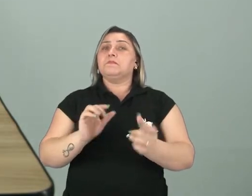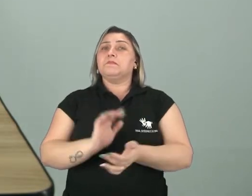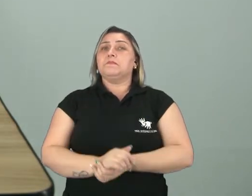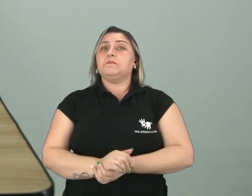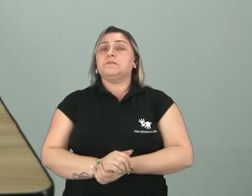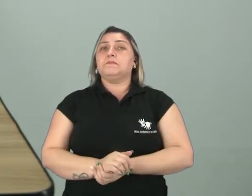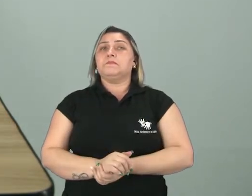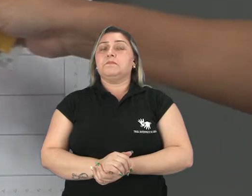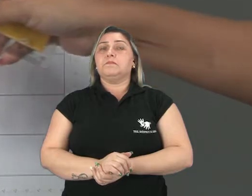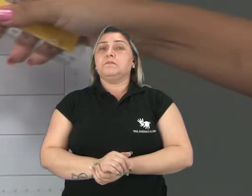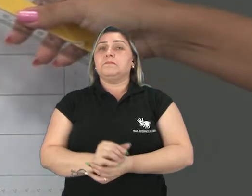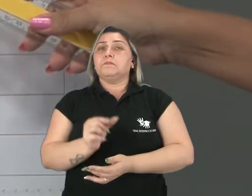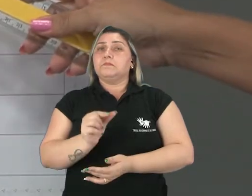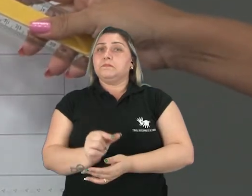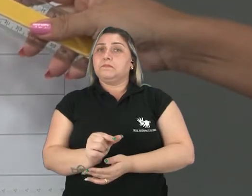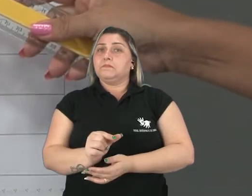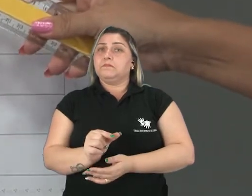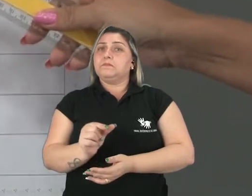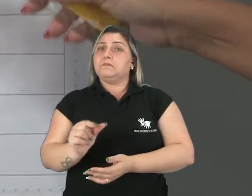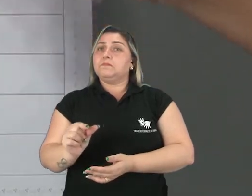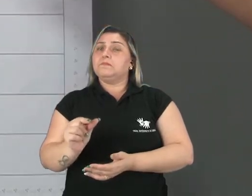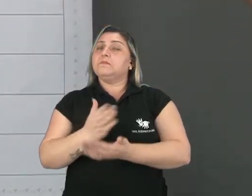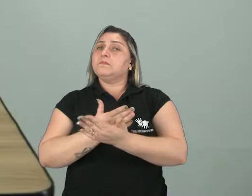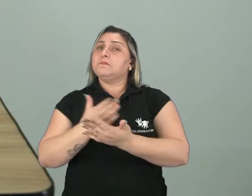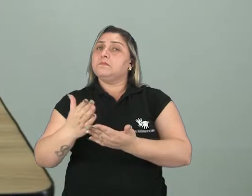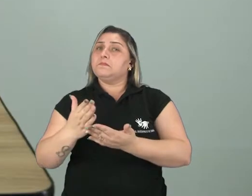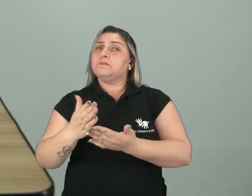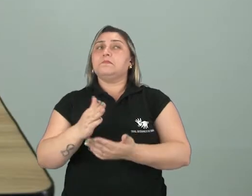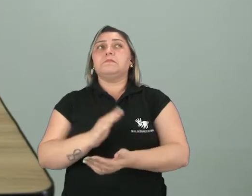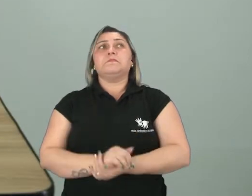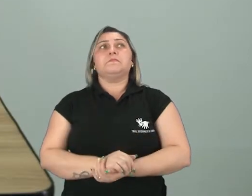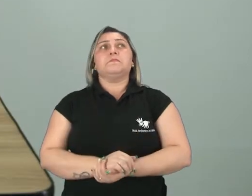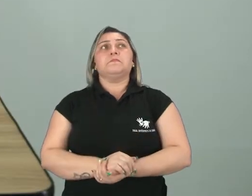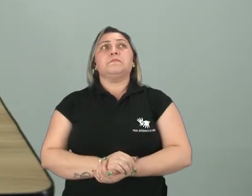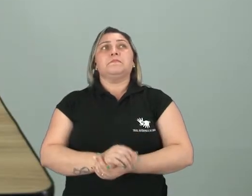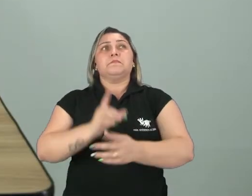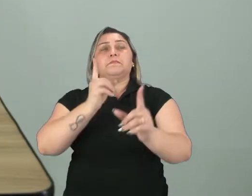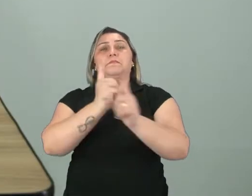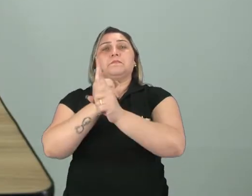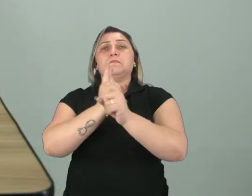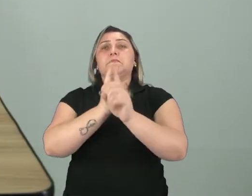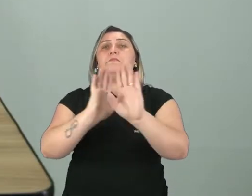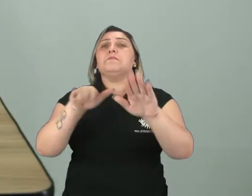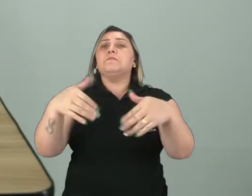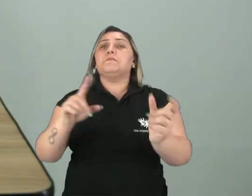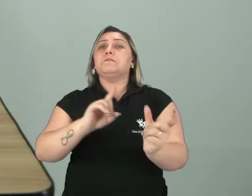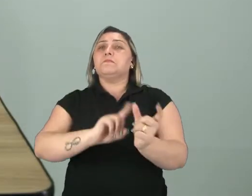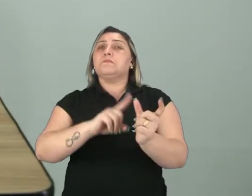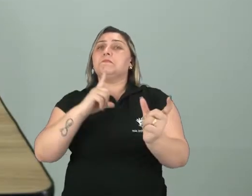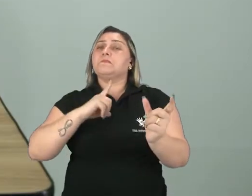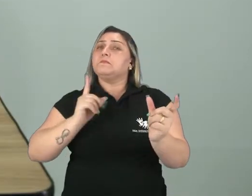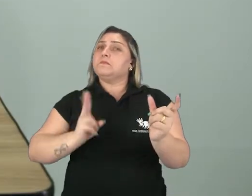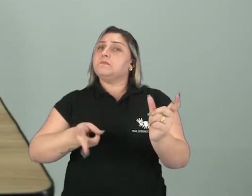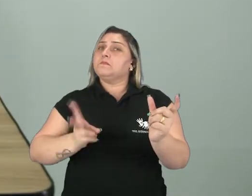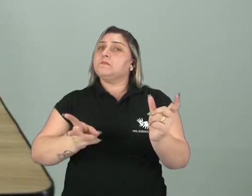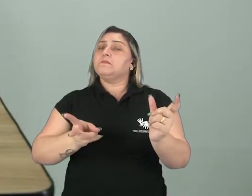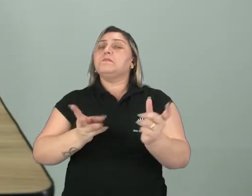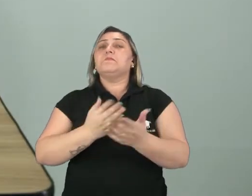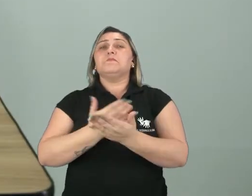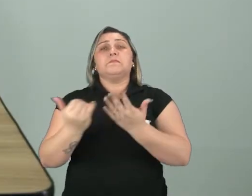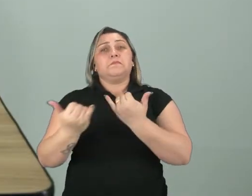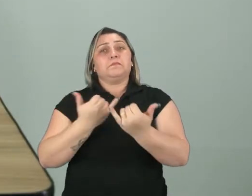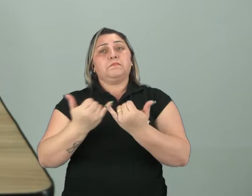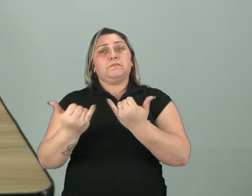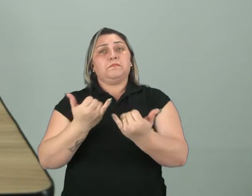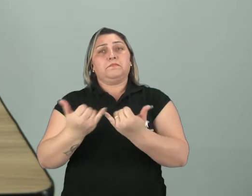sons os sons iniciais Então nós vamos localizar Quais as palavras que têm sons